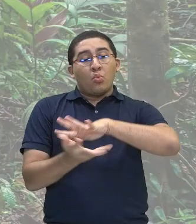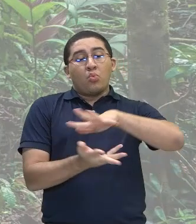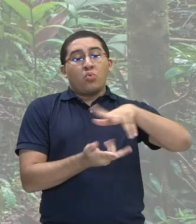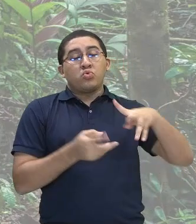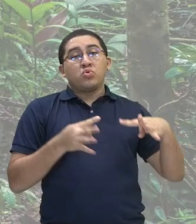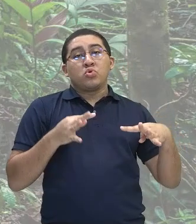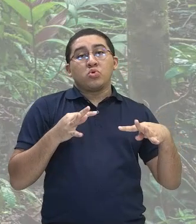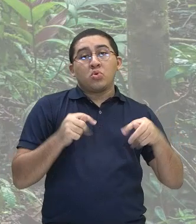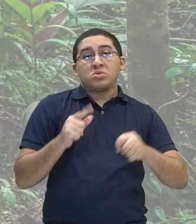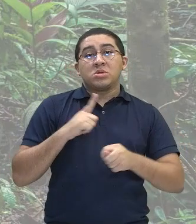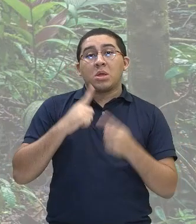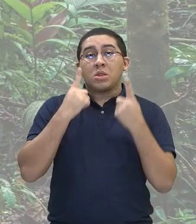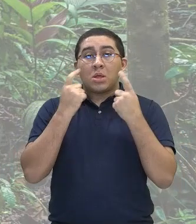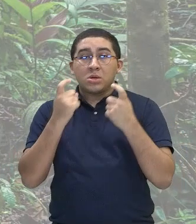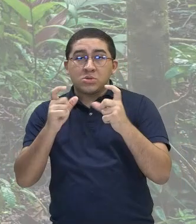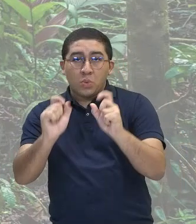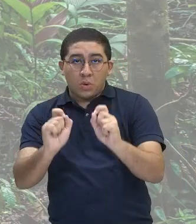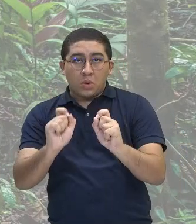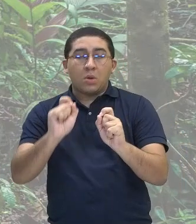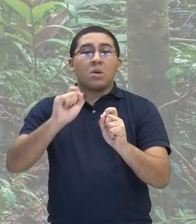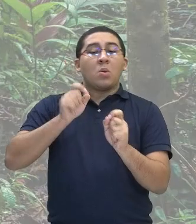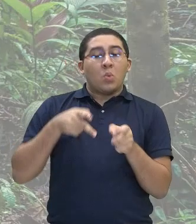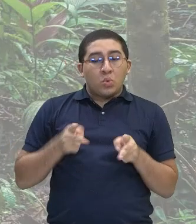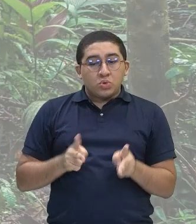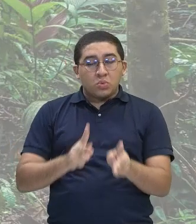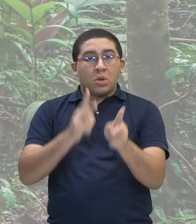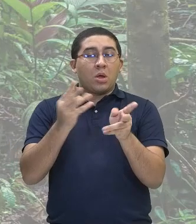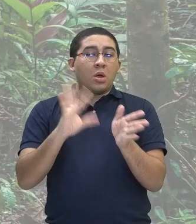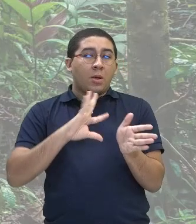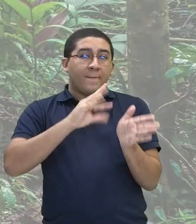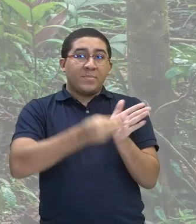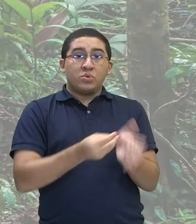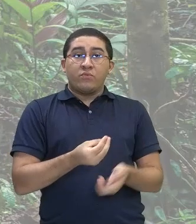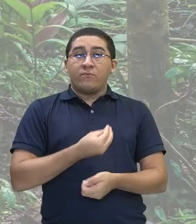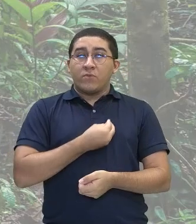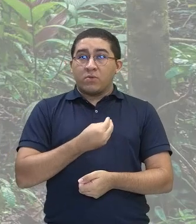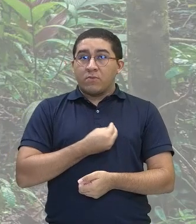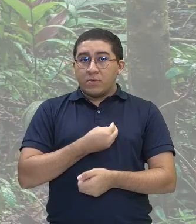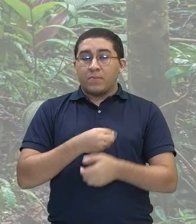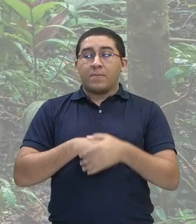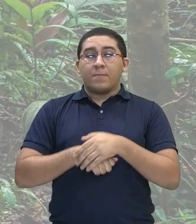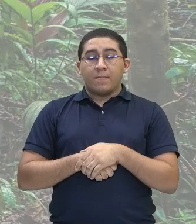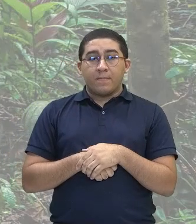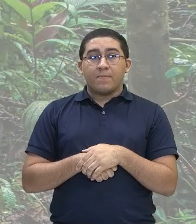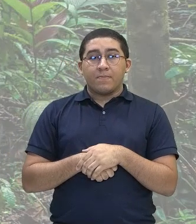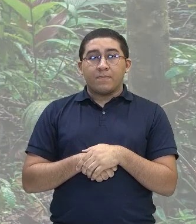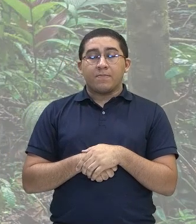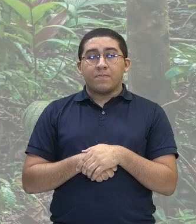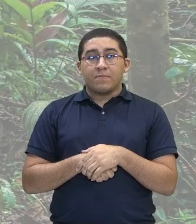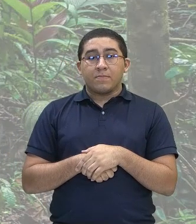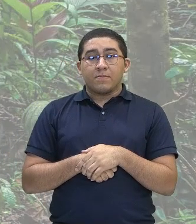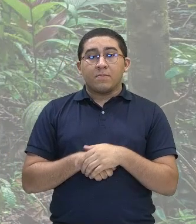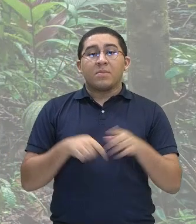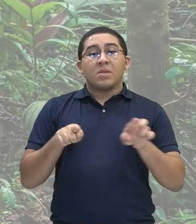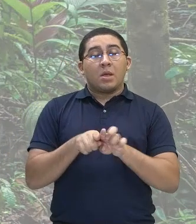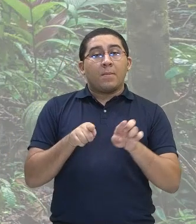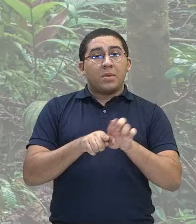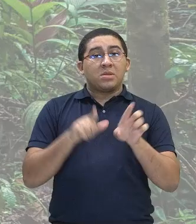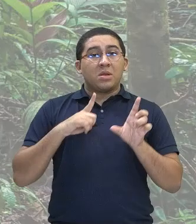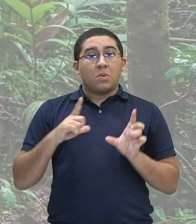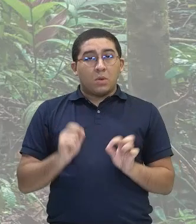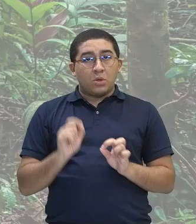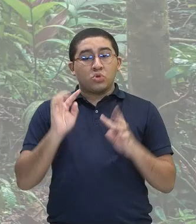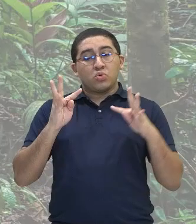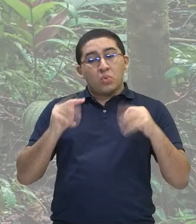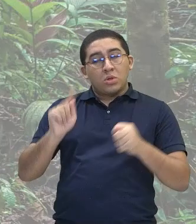manter a preservação da Amazônia. Agora, o Fundo Amazônia, gente, vai ter essa finalidade, né, de captar essas